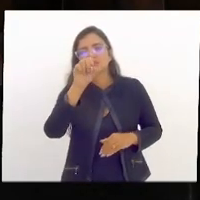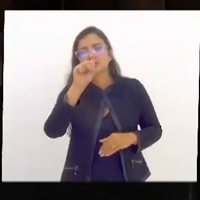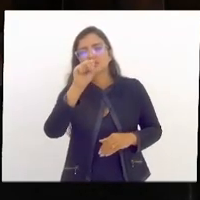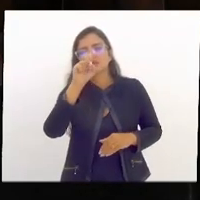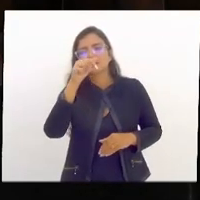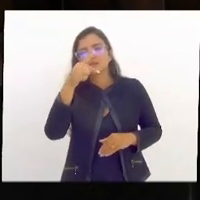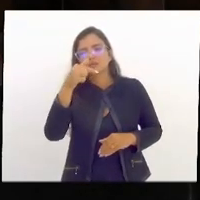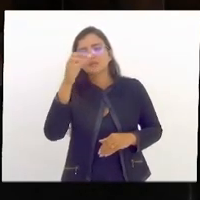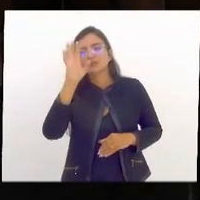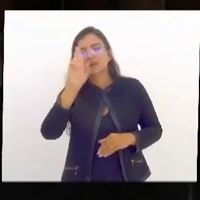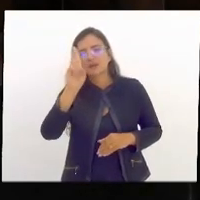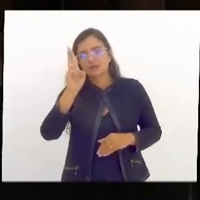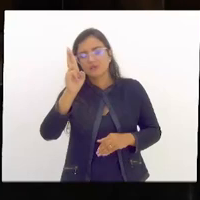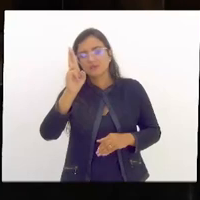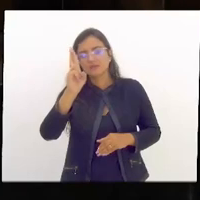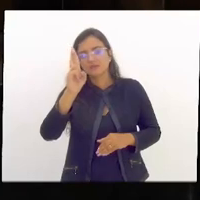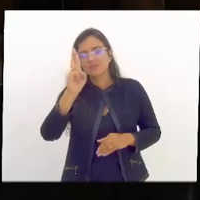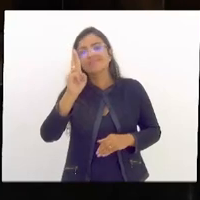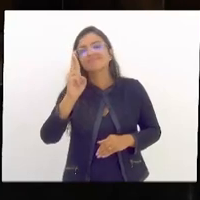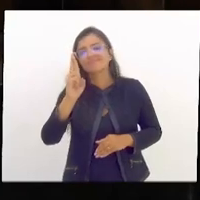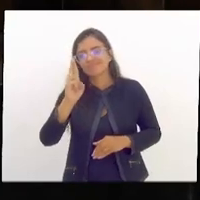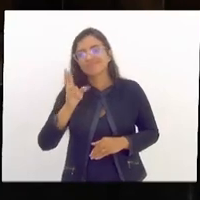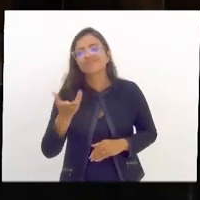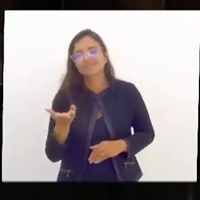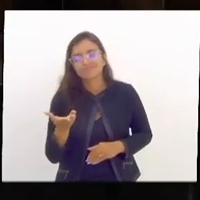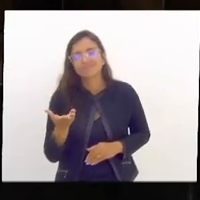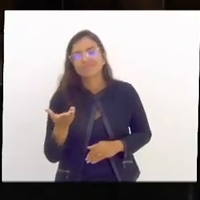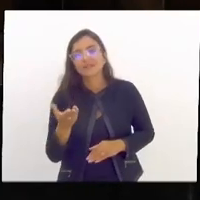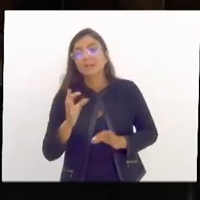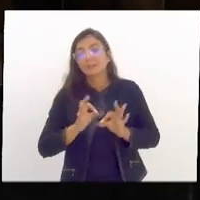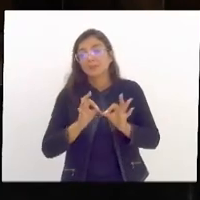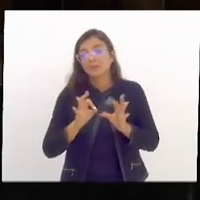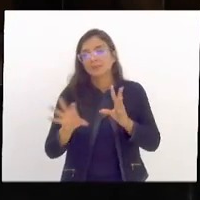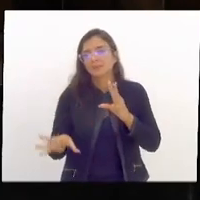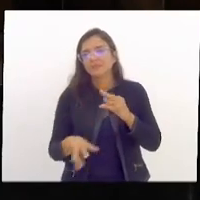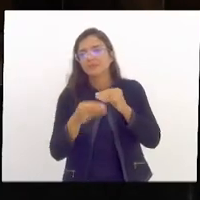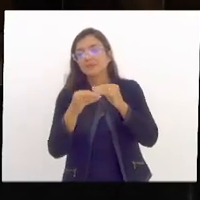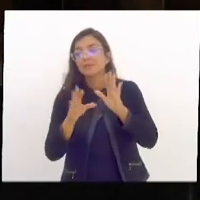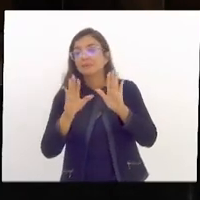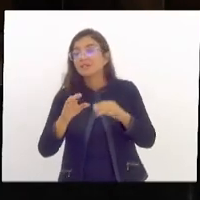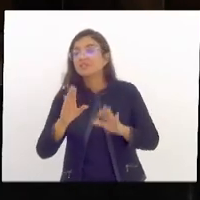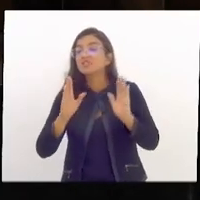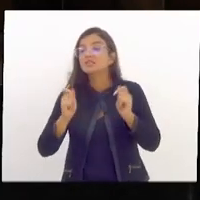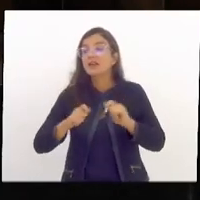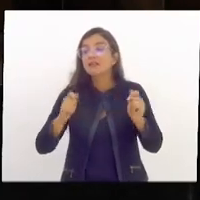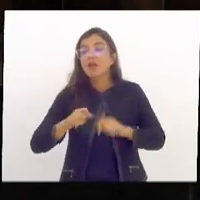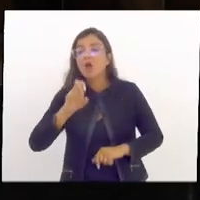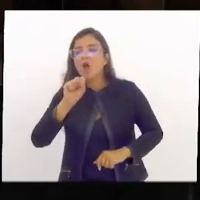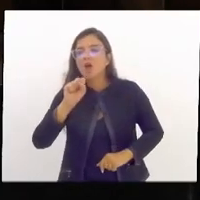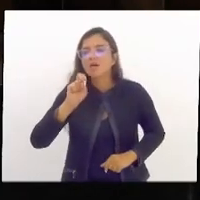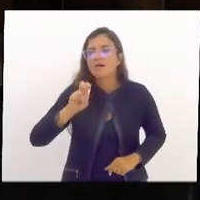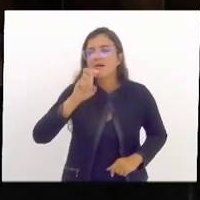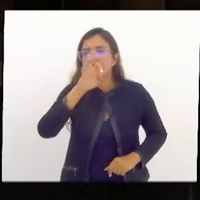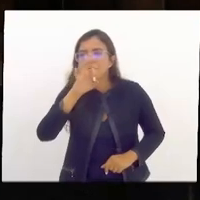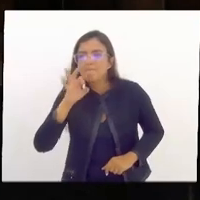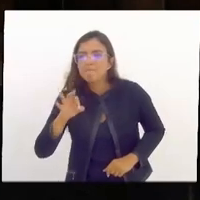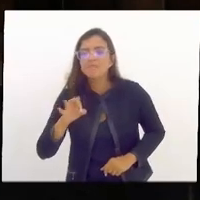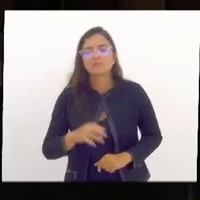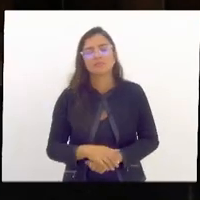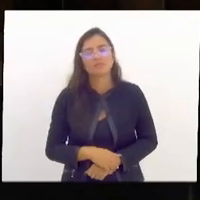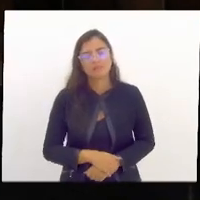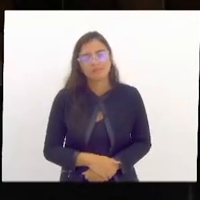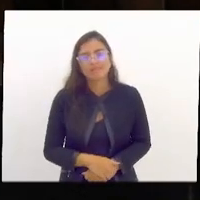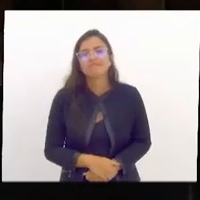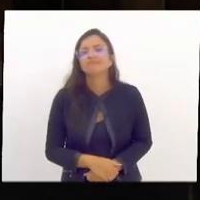R$ 7.087,22. Com o respectivo plano complementar, esse valor poderá chegar a 85% do